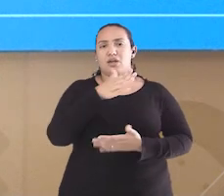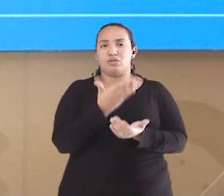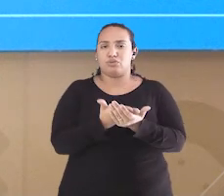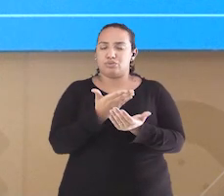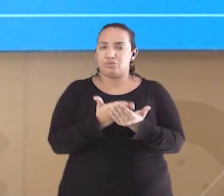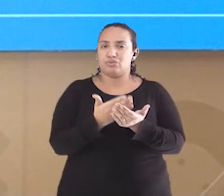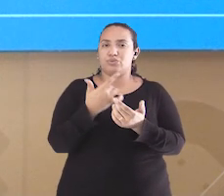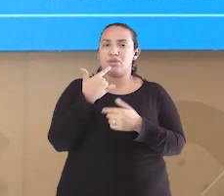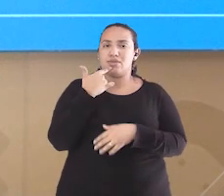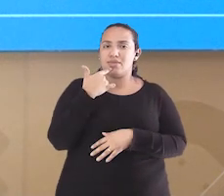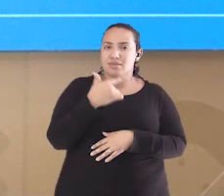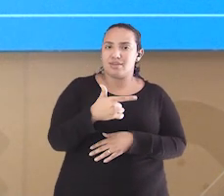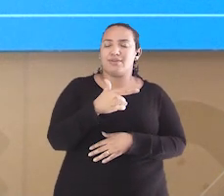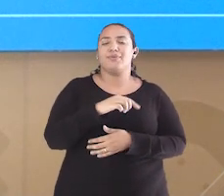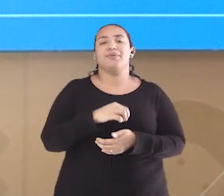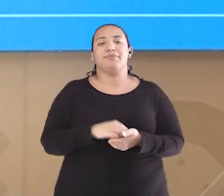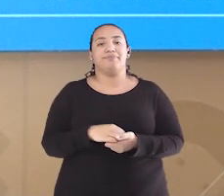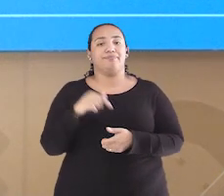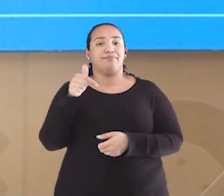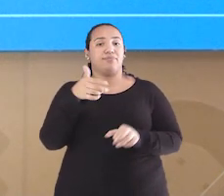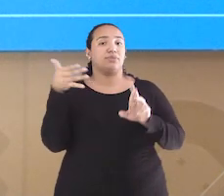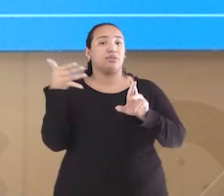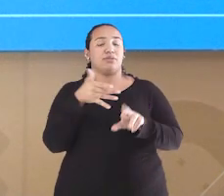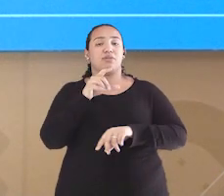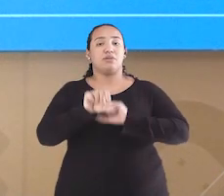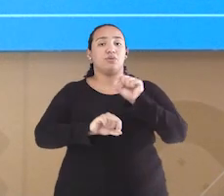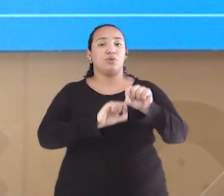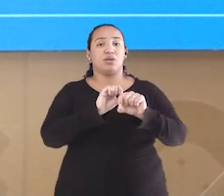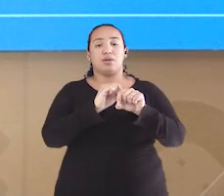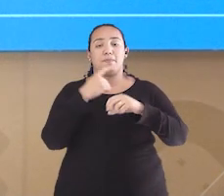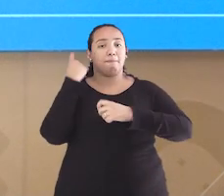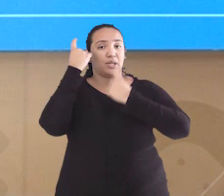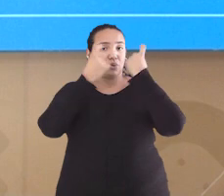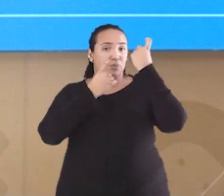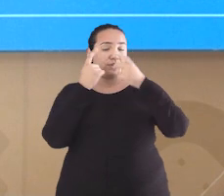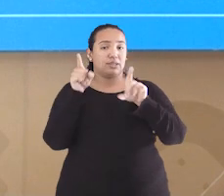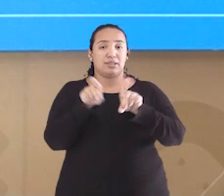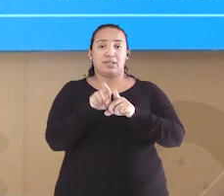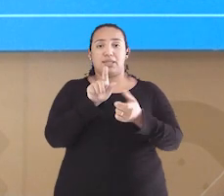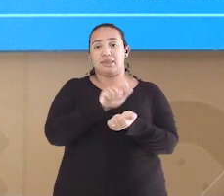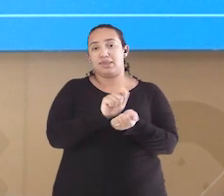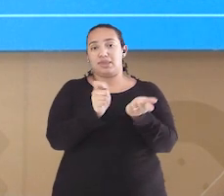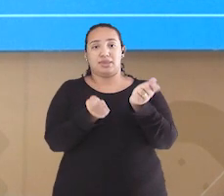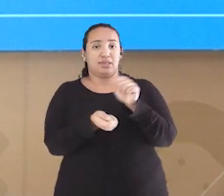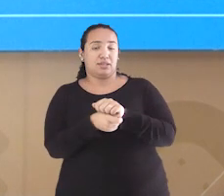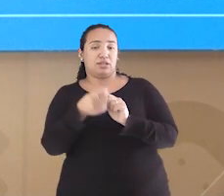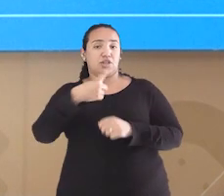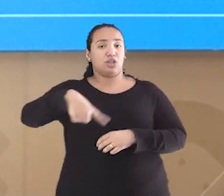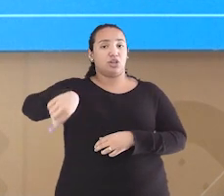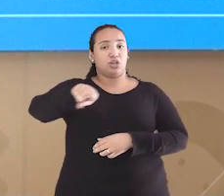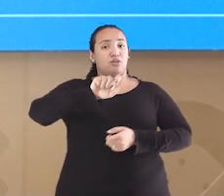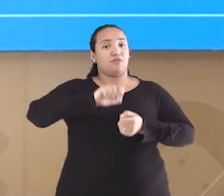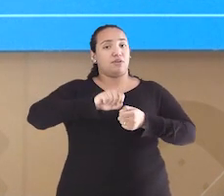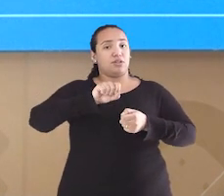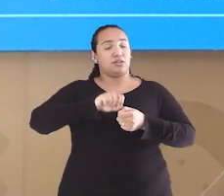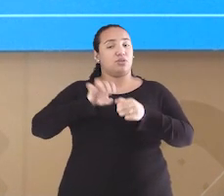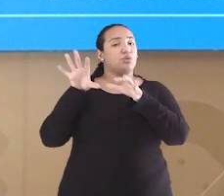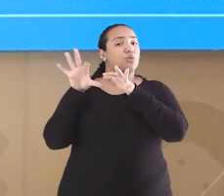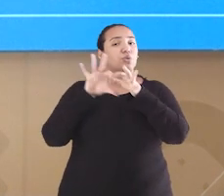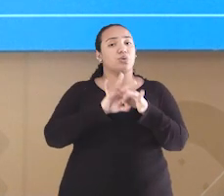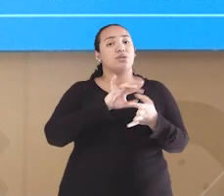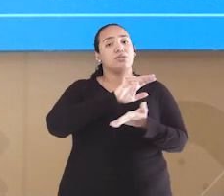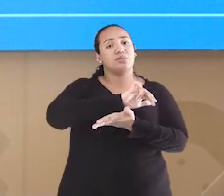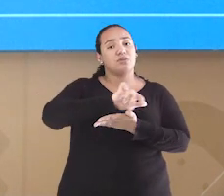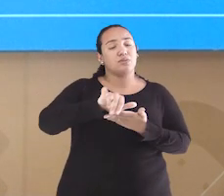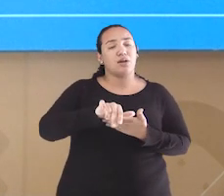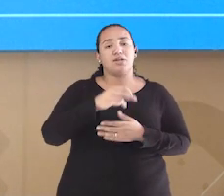relacionados a línguas. Ele se refere à preocupação e às adaptações que realizamos em diferentes